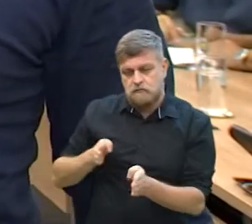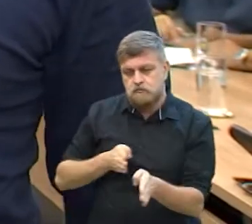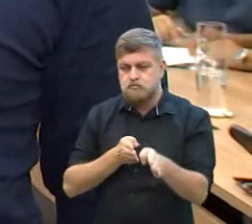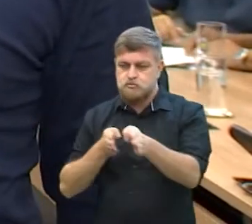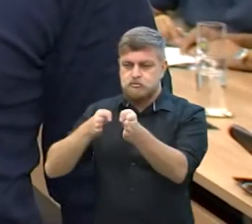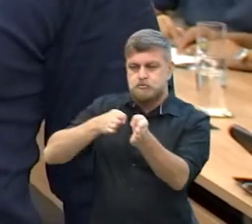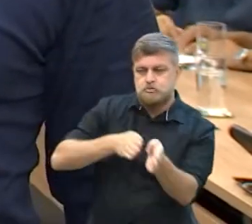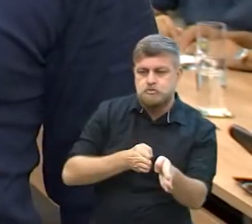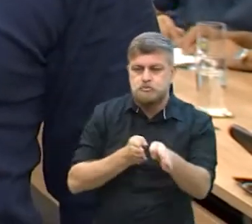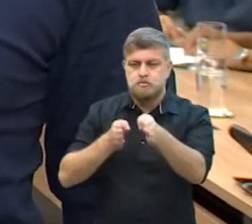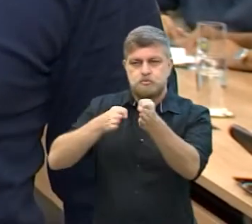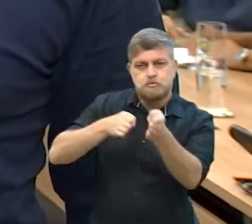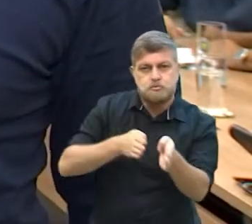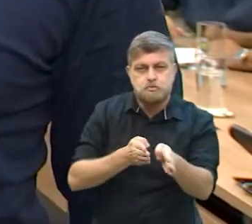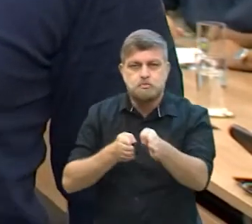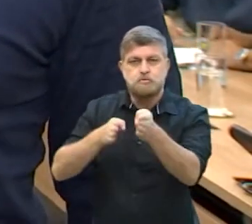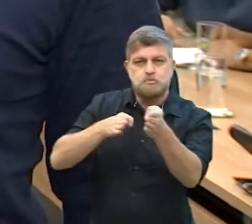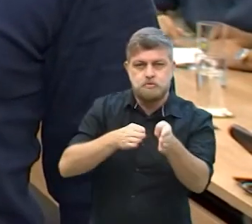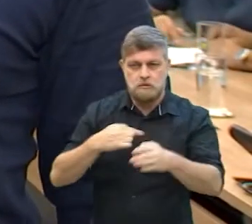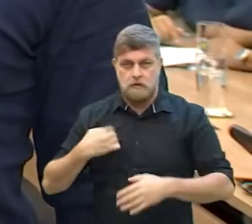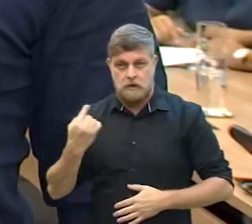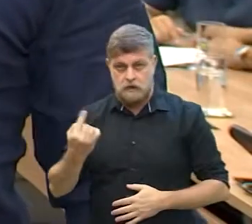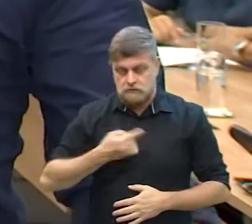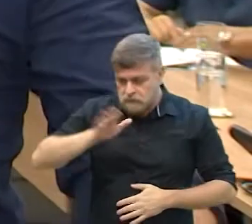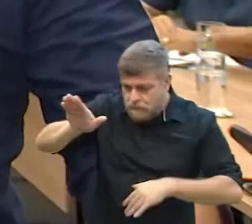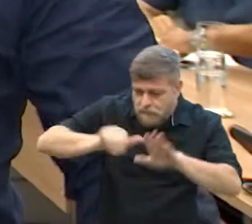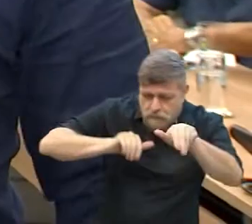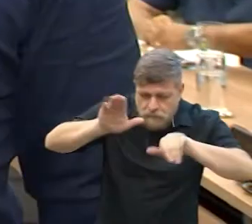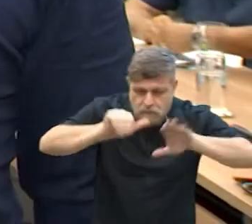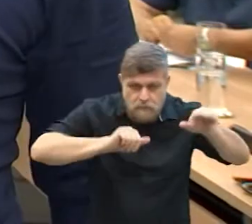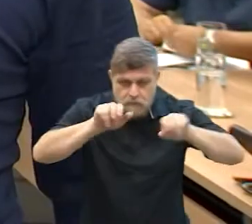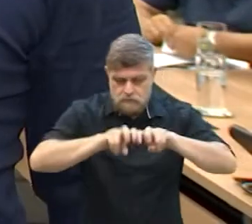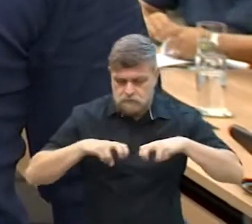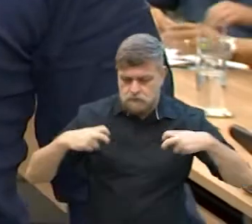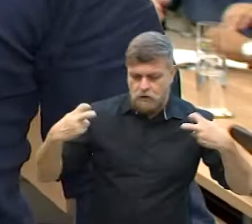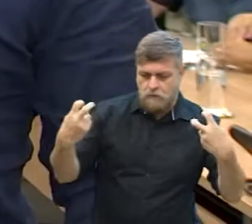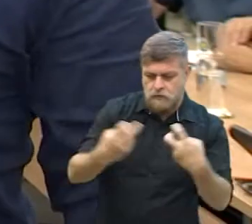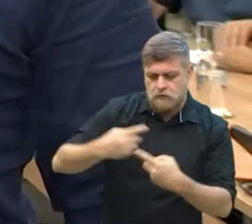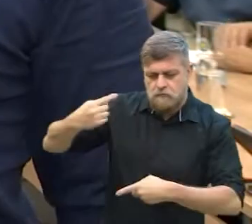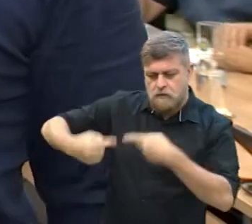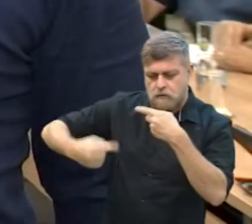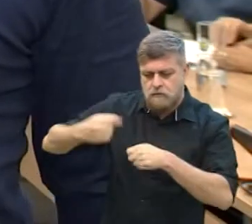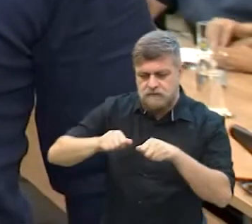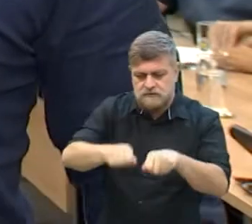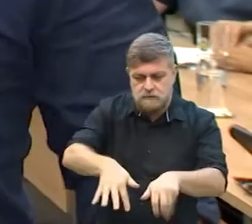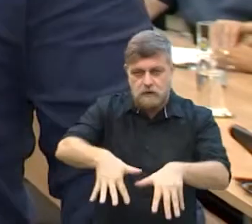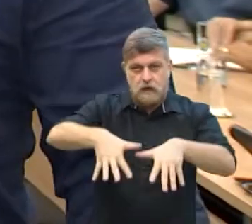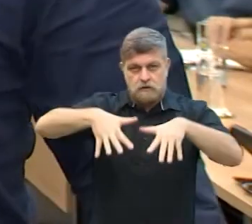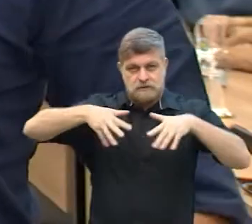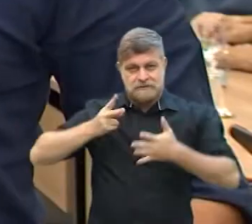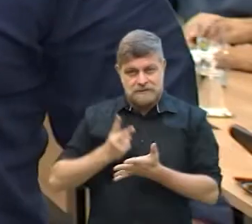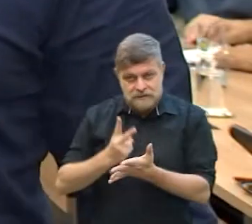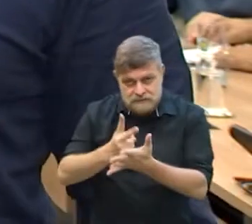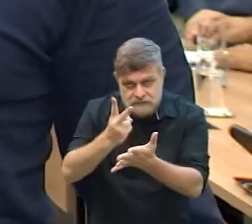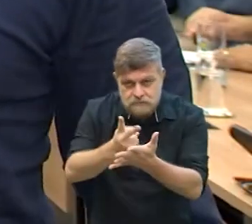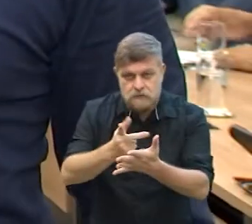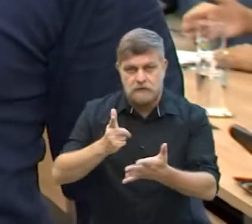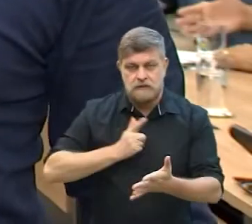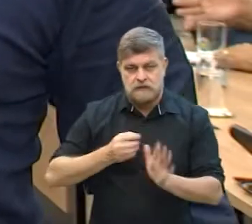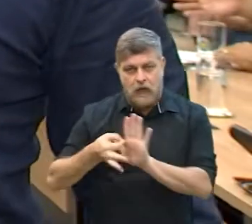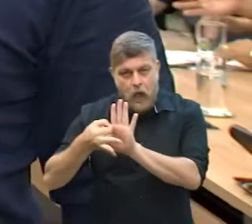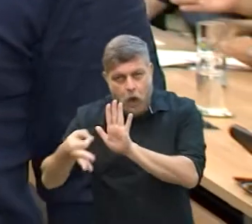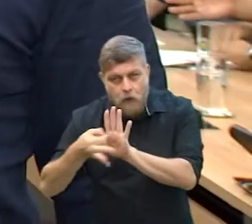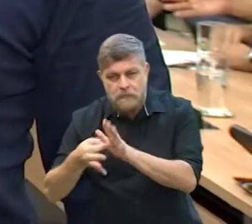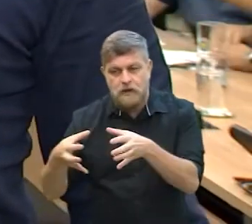pelas ciclofaixas, ciclovias. Então a gente vai chamar todos eles e fazer essa audiência pública sempre para